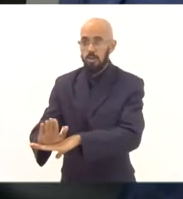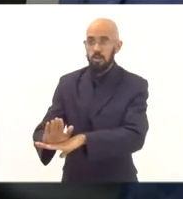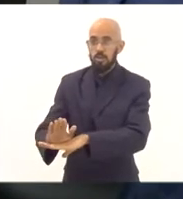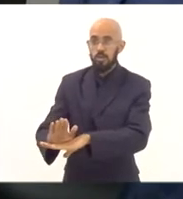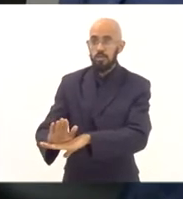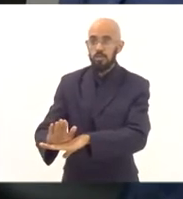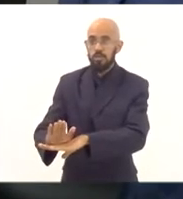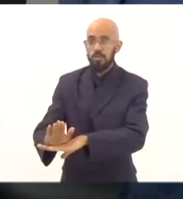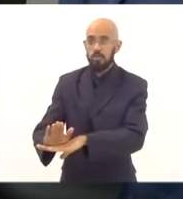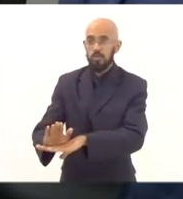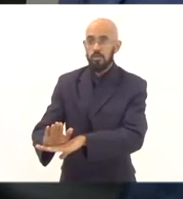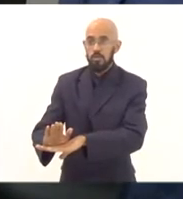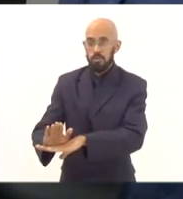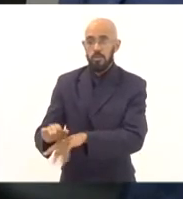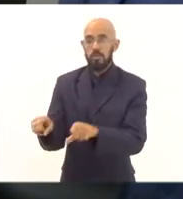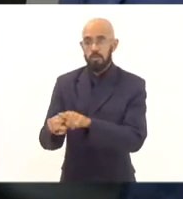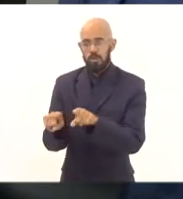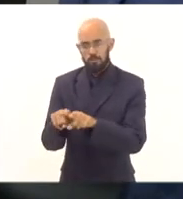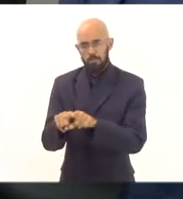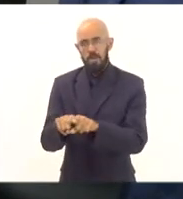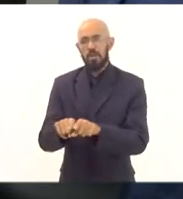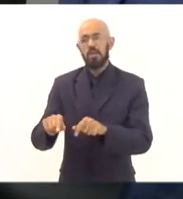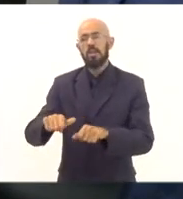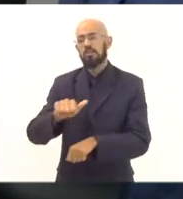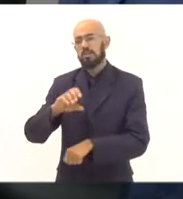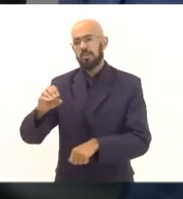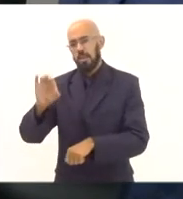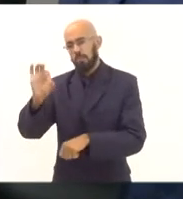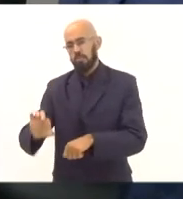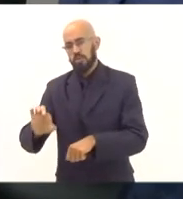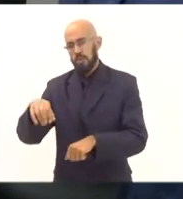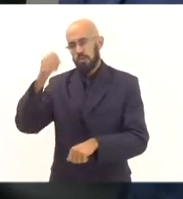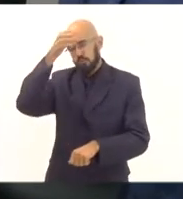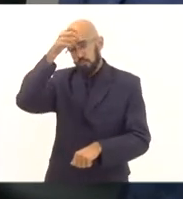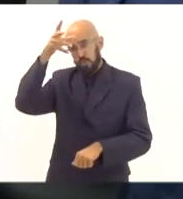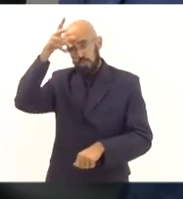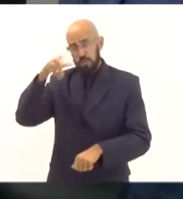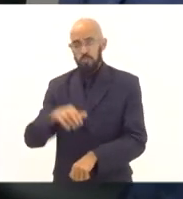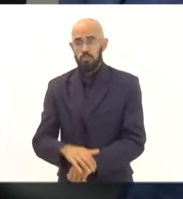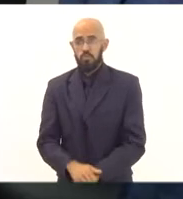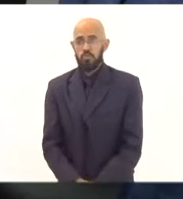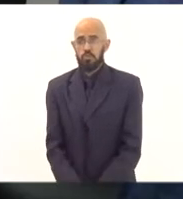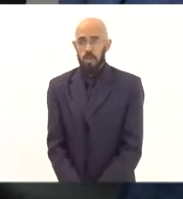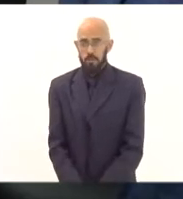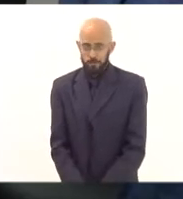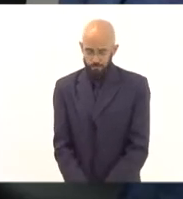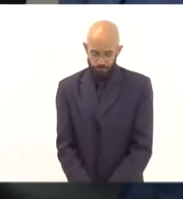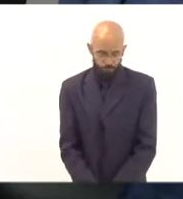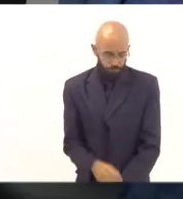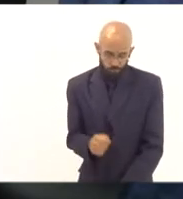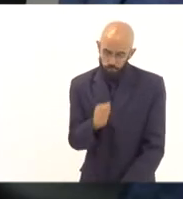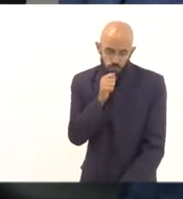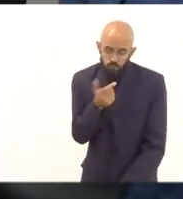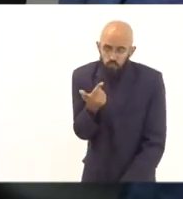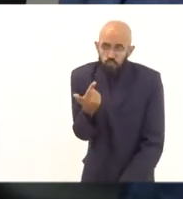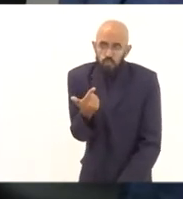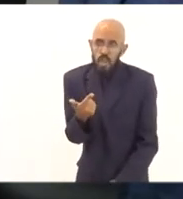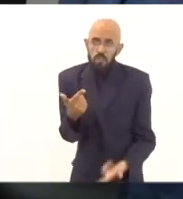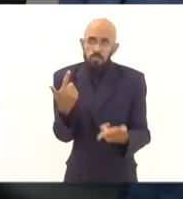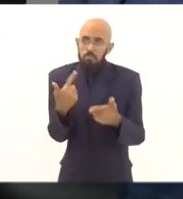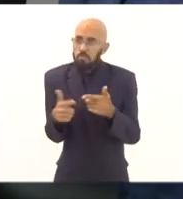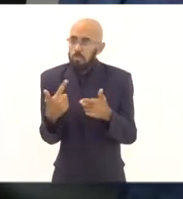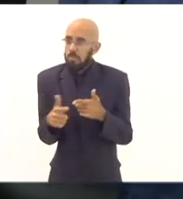Municípios time que tivemos operação e cem porcento dos Municípios não tivemos nenhum incidente